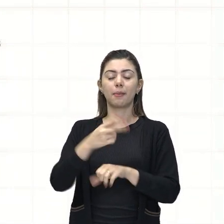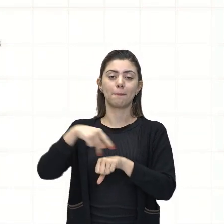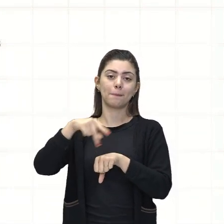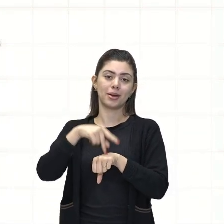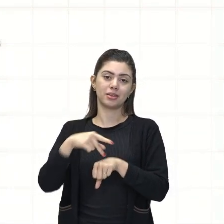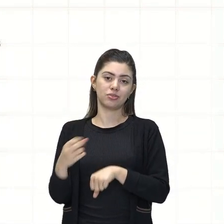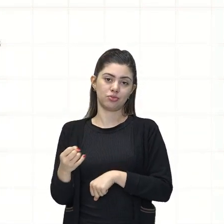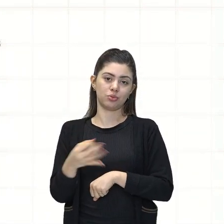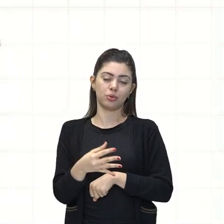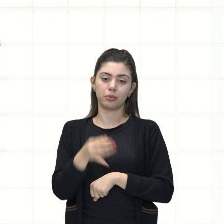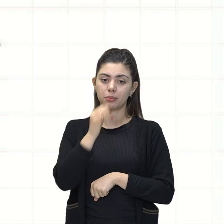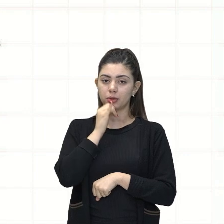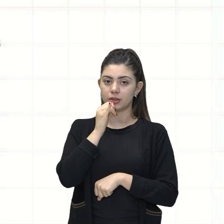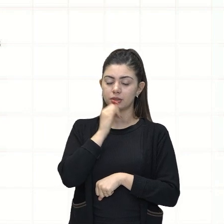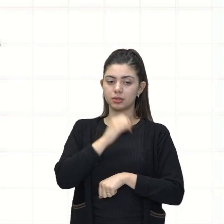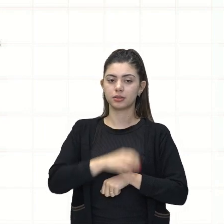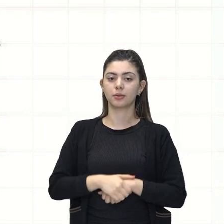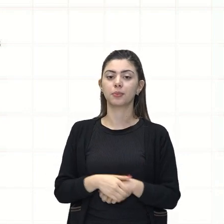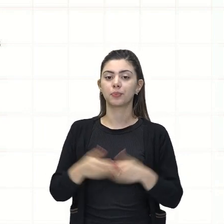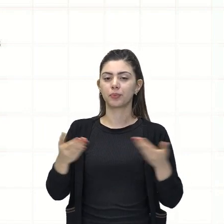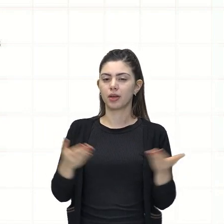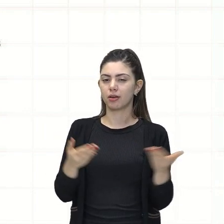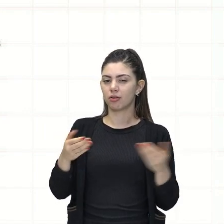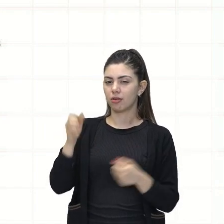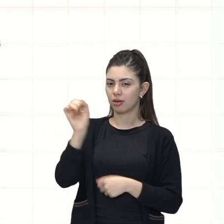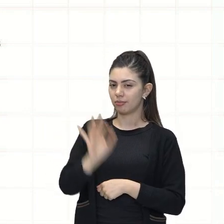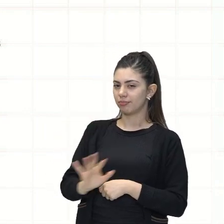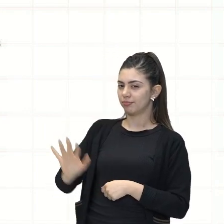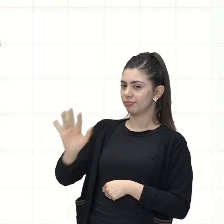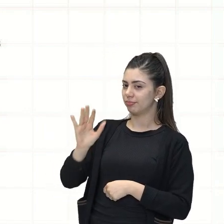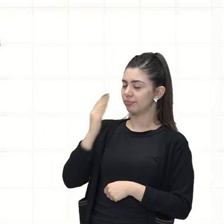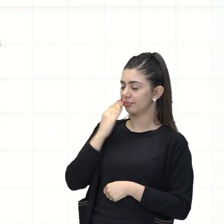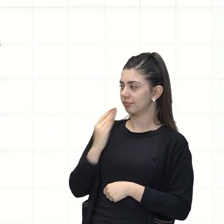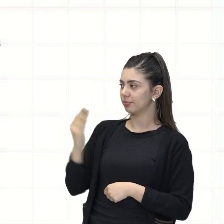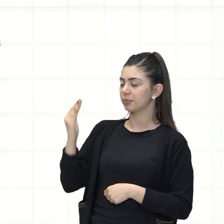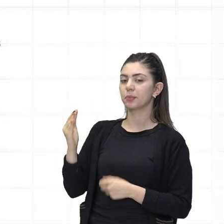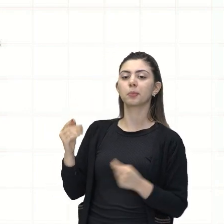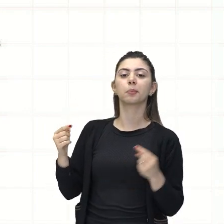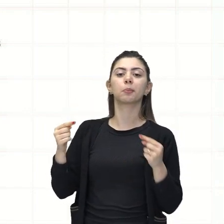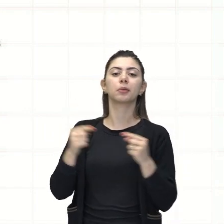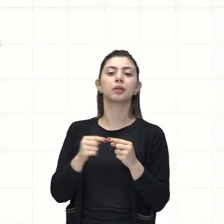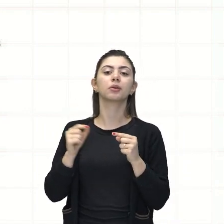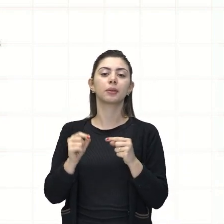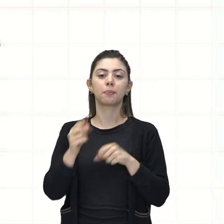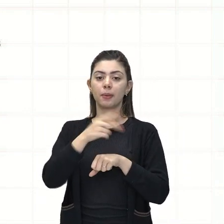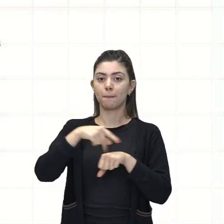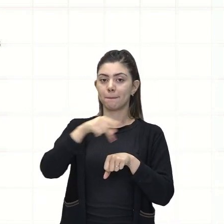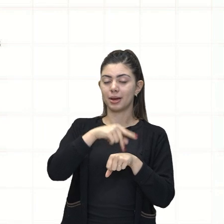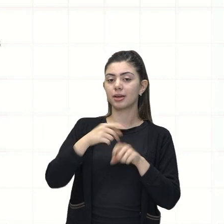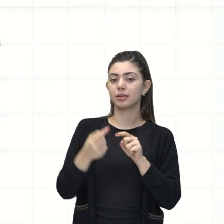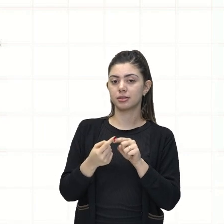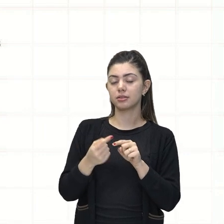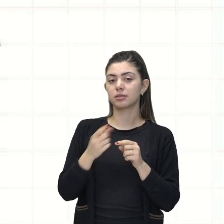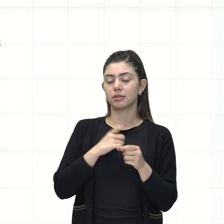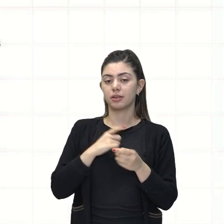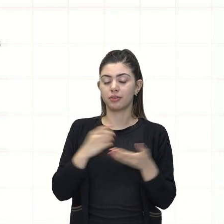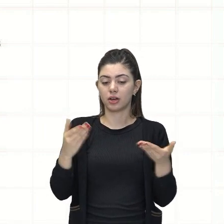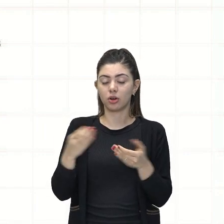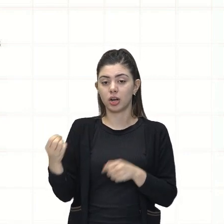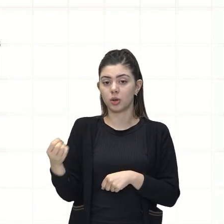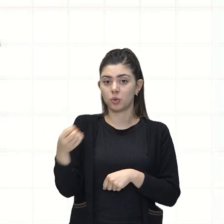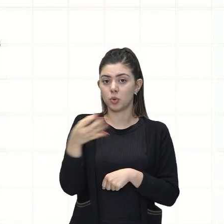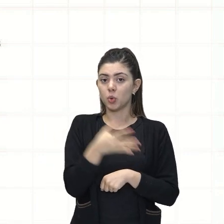A gente teve, por exemplo, esse mapa que está aparecendo aí, mostra os últimos países que se formaram no nosso planeta,